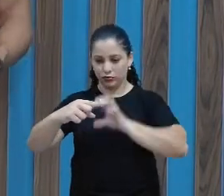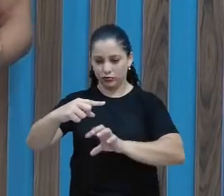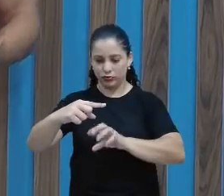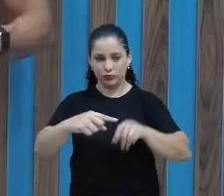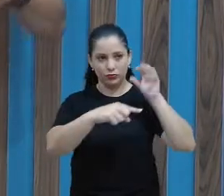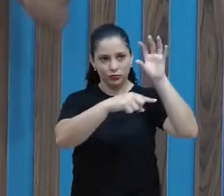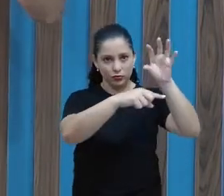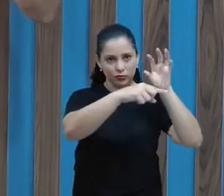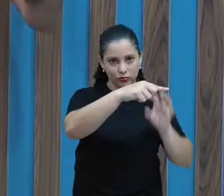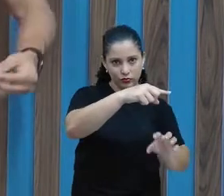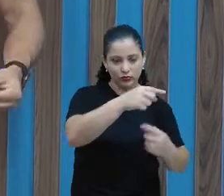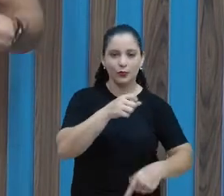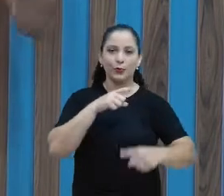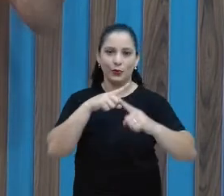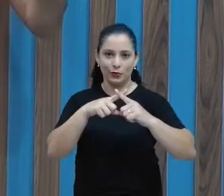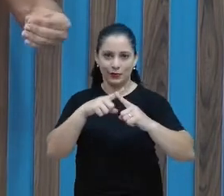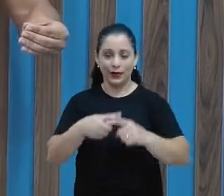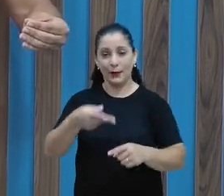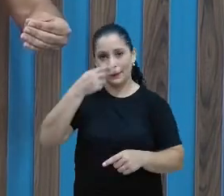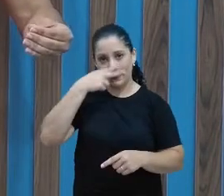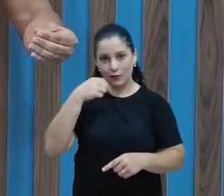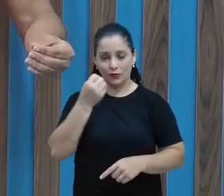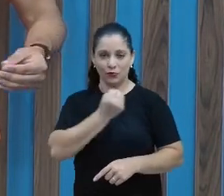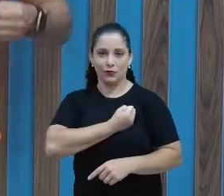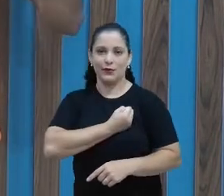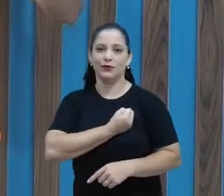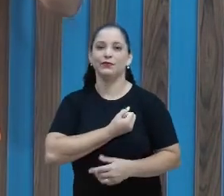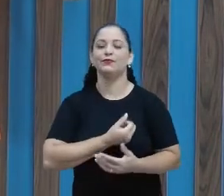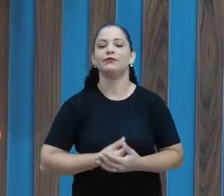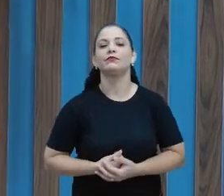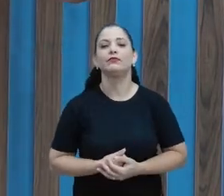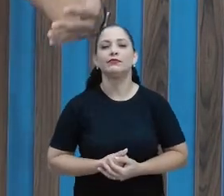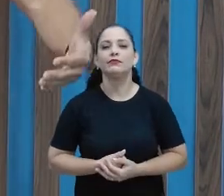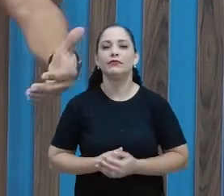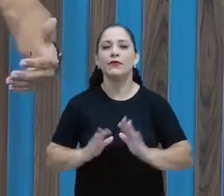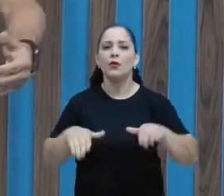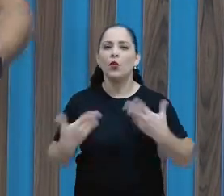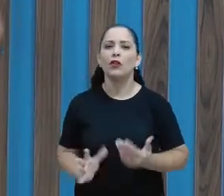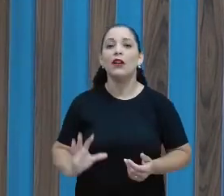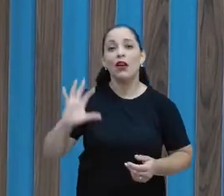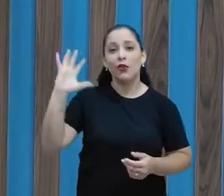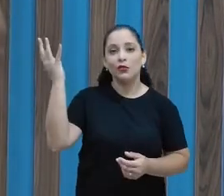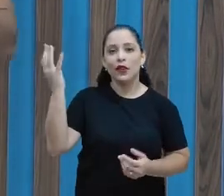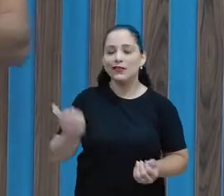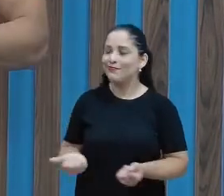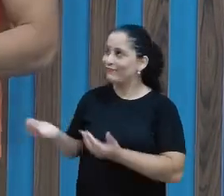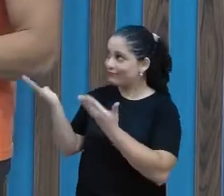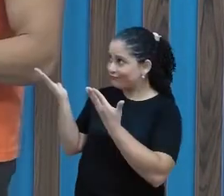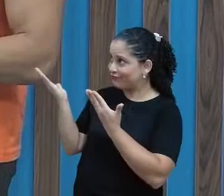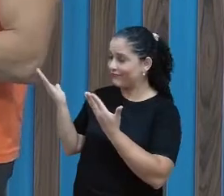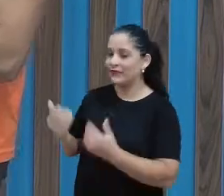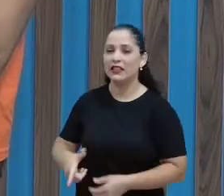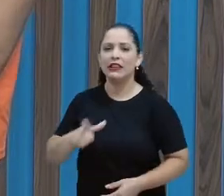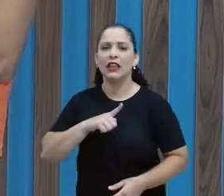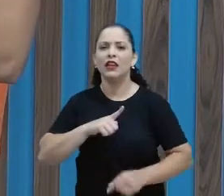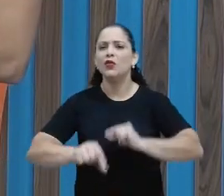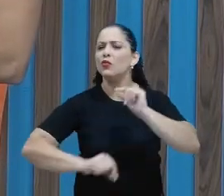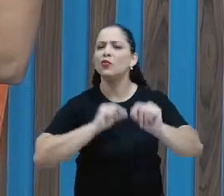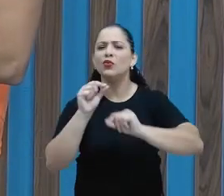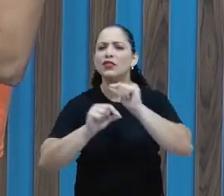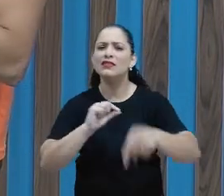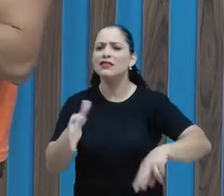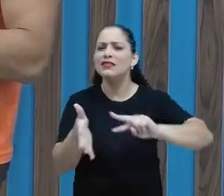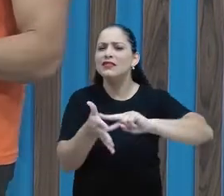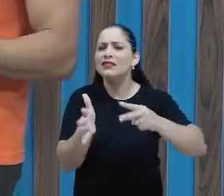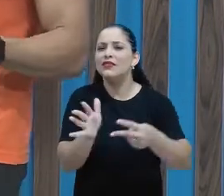o denominador, pelo o mesmo valor, certo? Quando isso acontece, a gente tem aí uma nomenclatura,